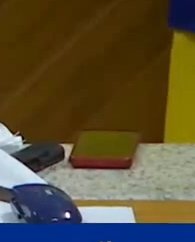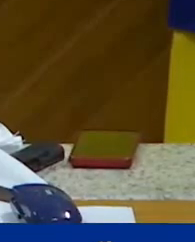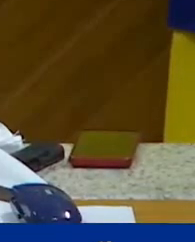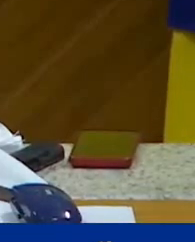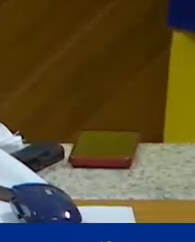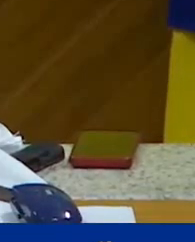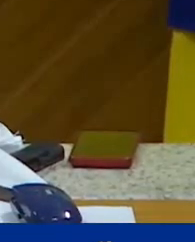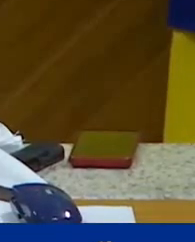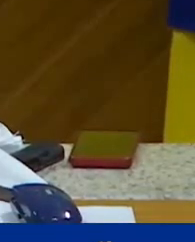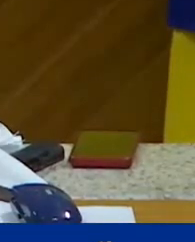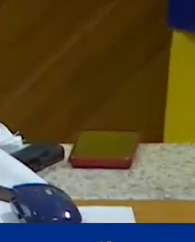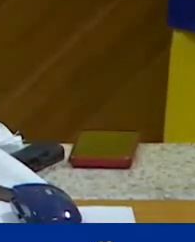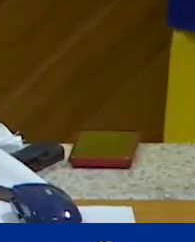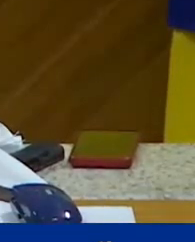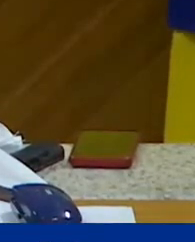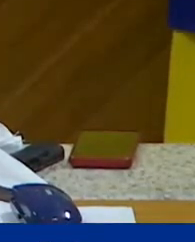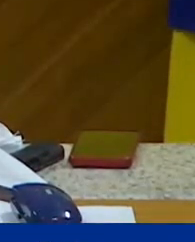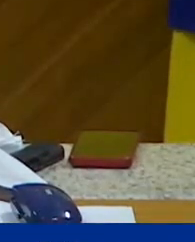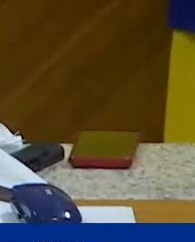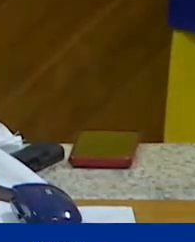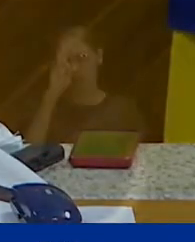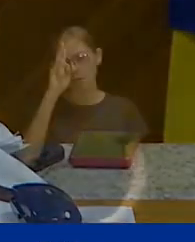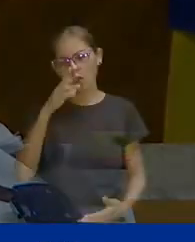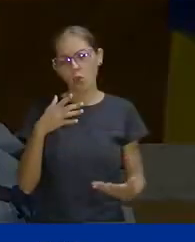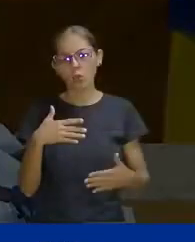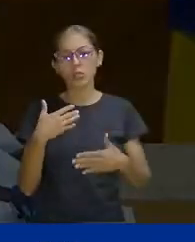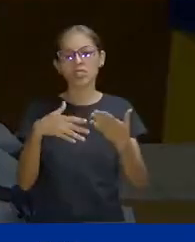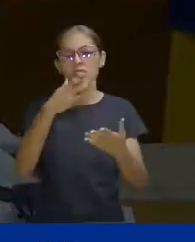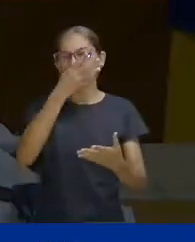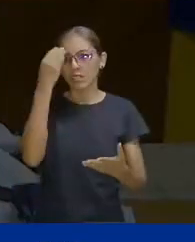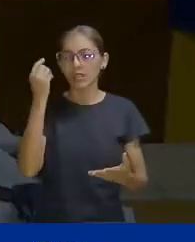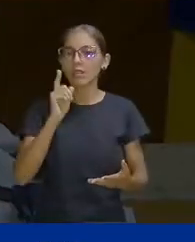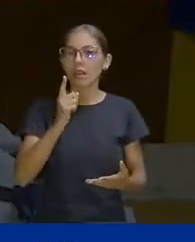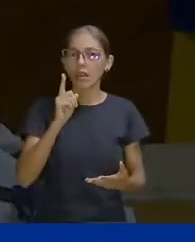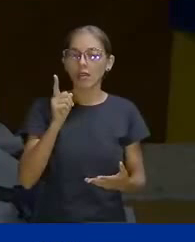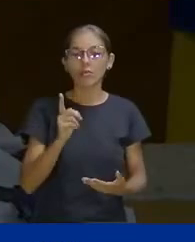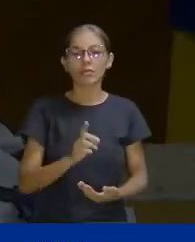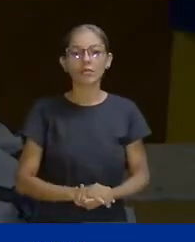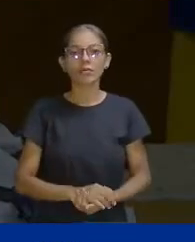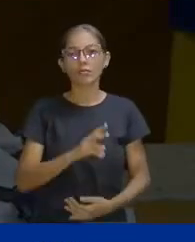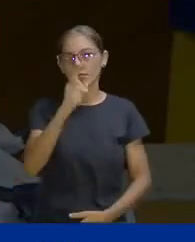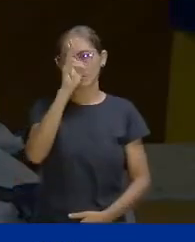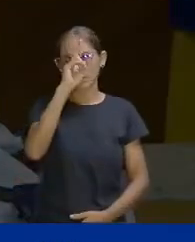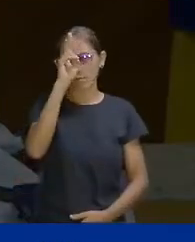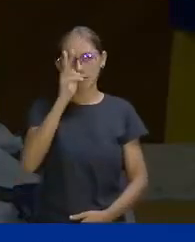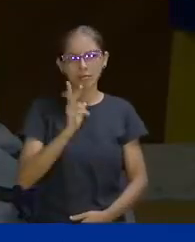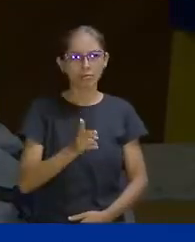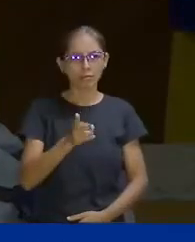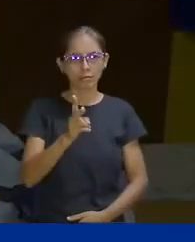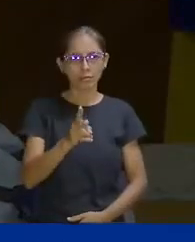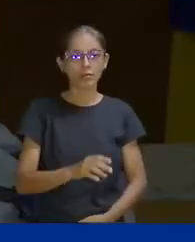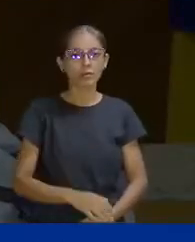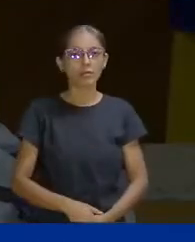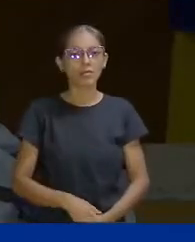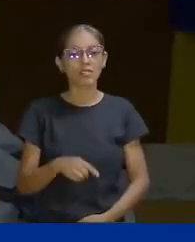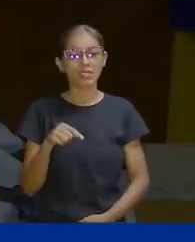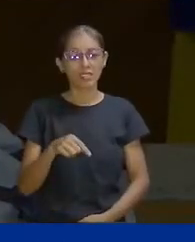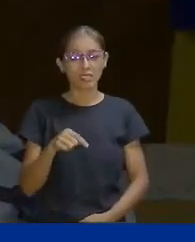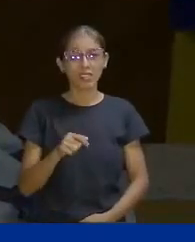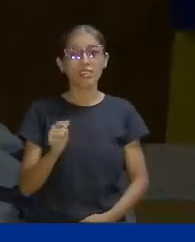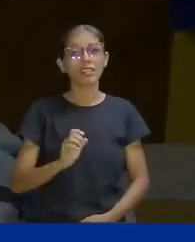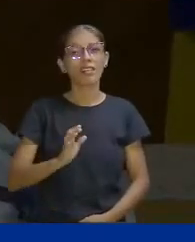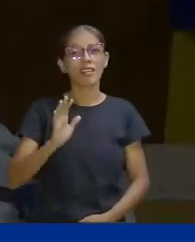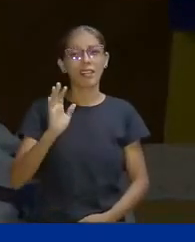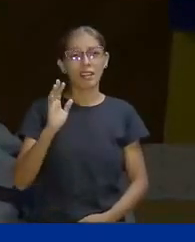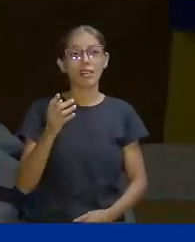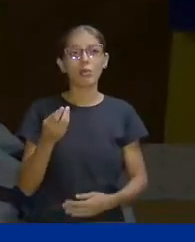sejam feitas ações para preservar isso que para nós é tão caro, isso que